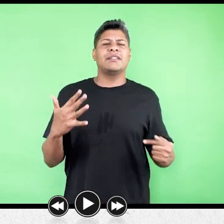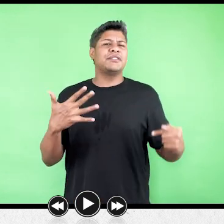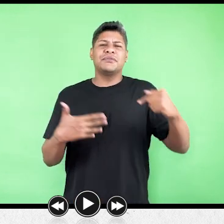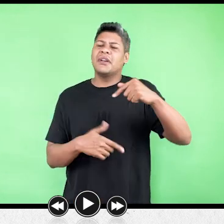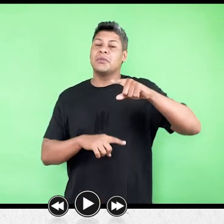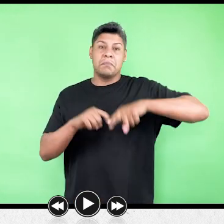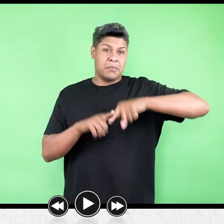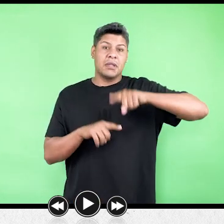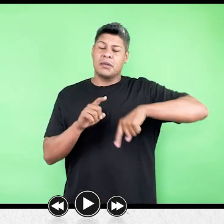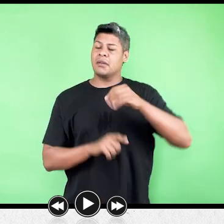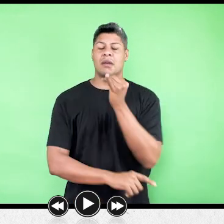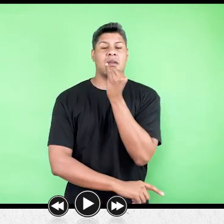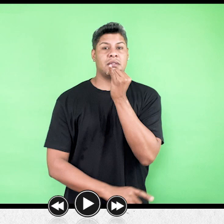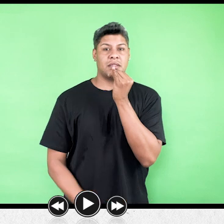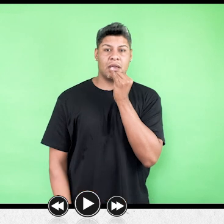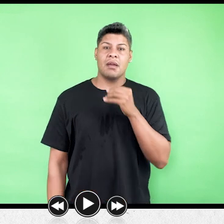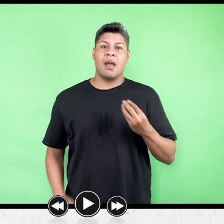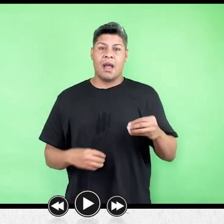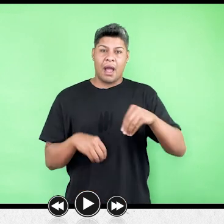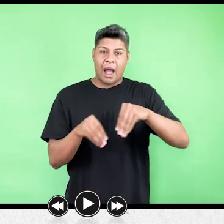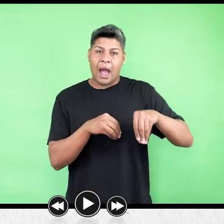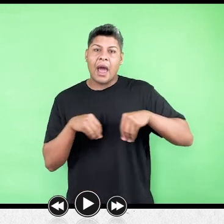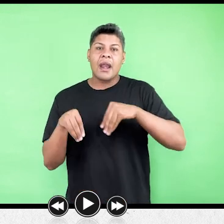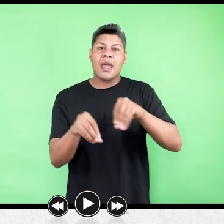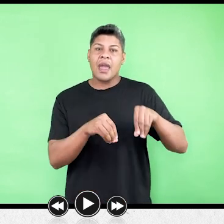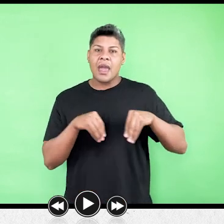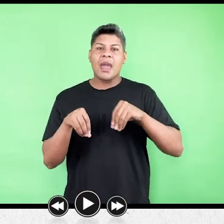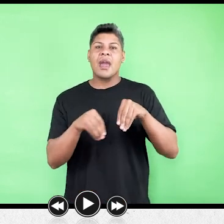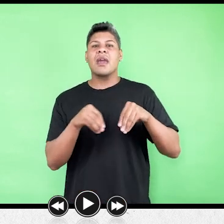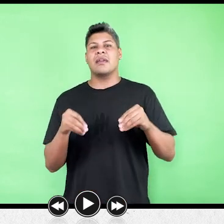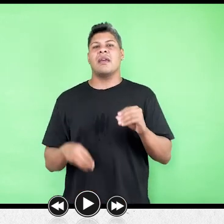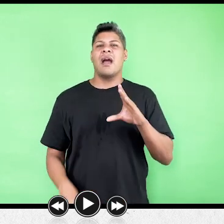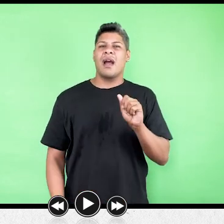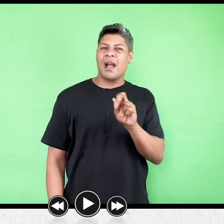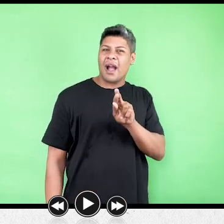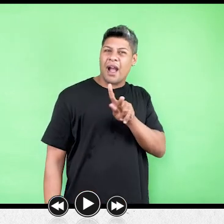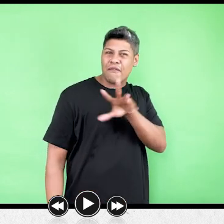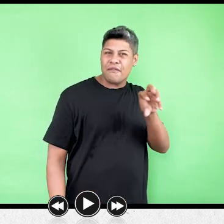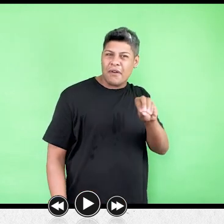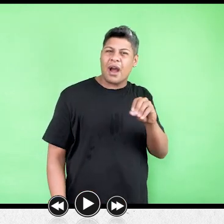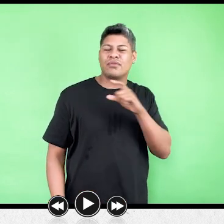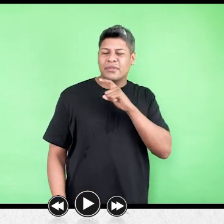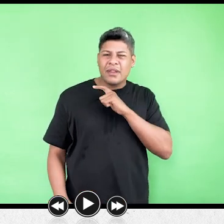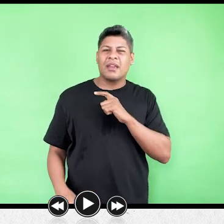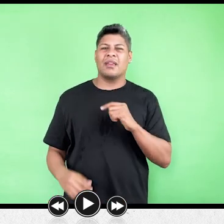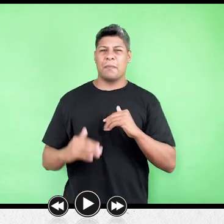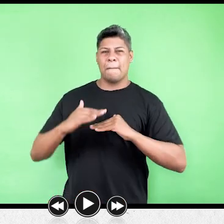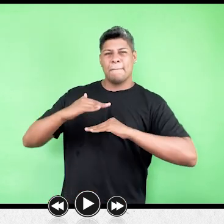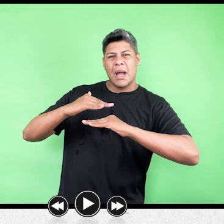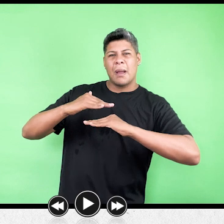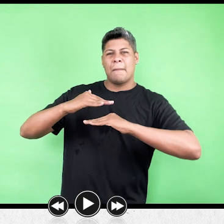filtrantes, como, por exemplo, camada de areia, pedregulho, cascalho, carvão antracito, enfim, a gente tem várias camadas com